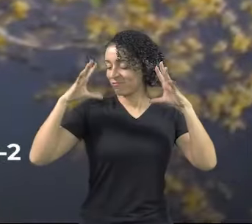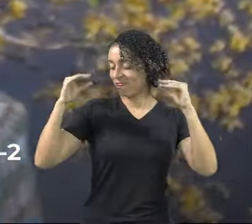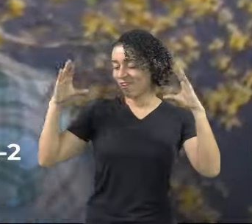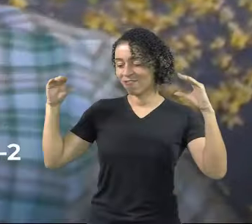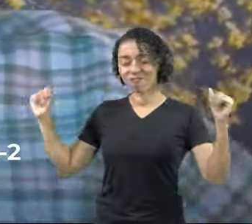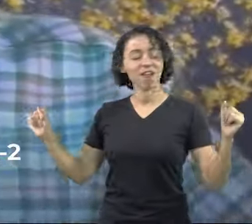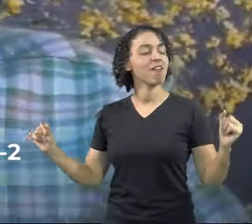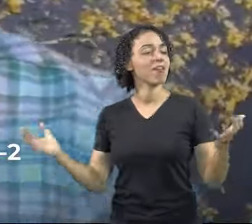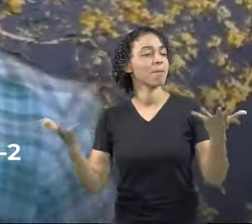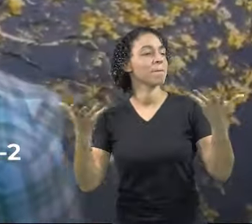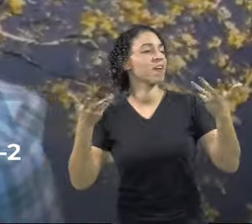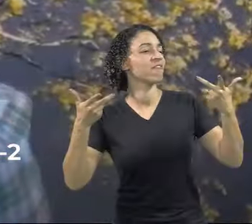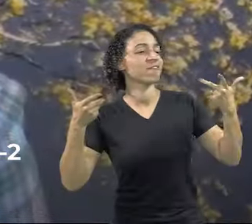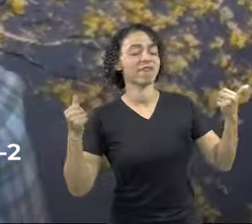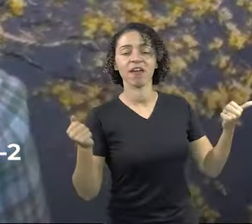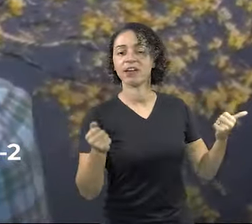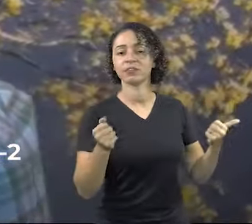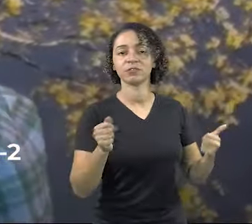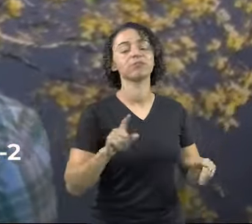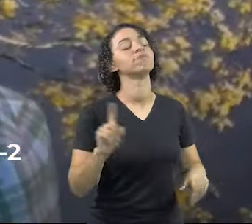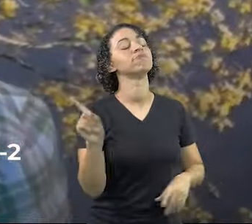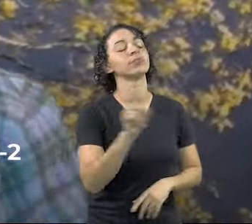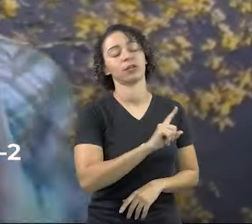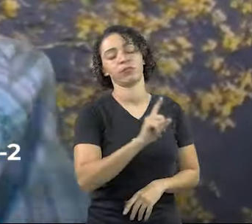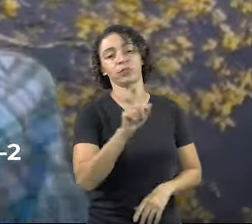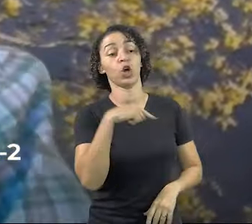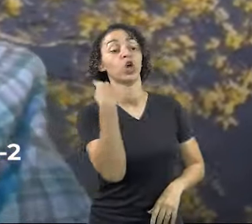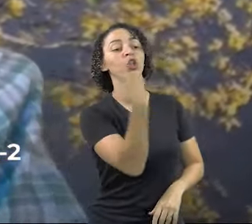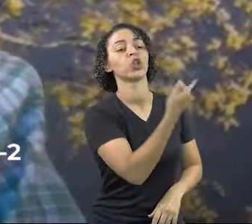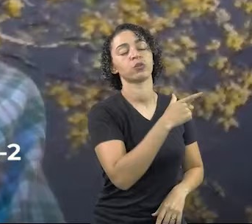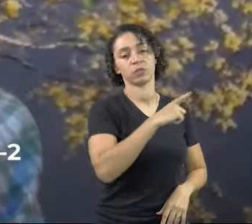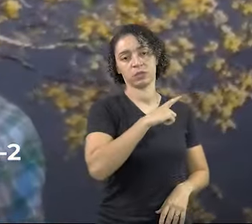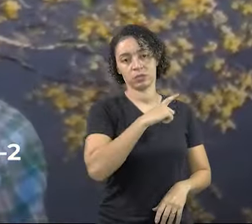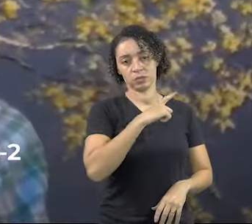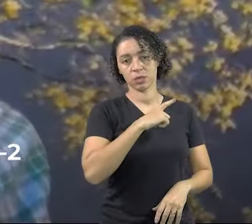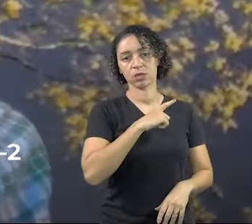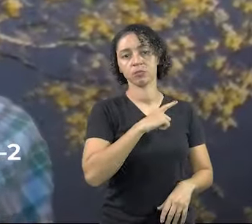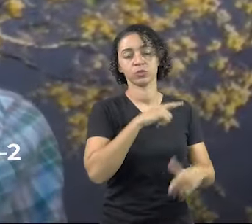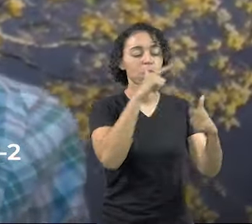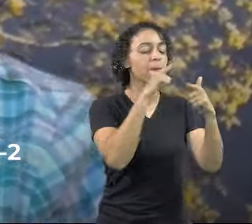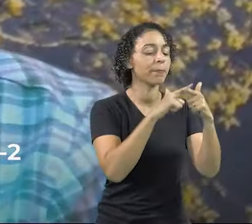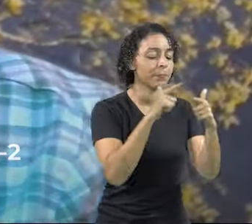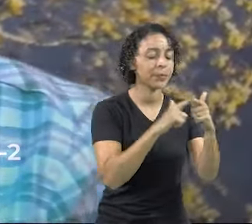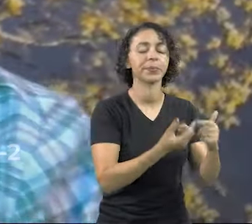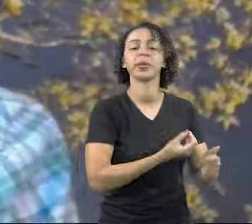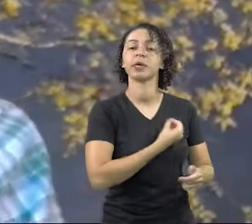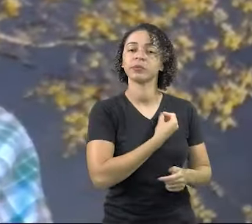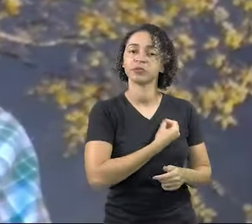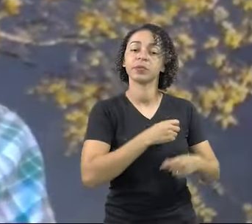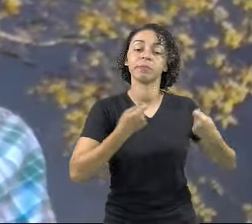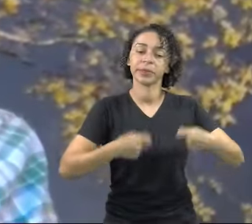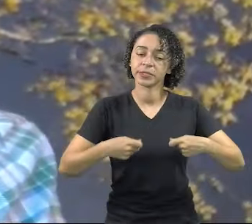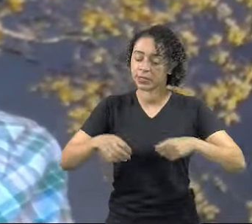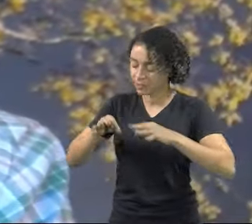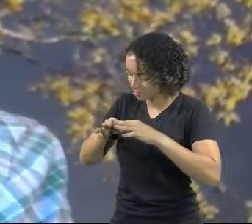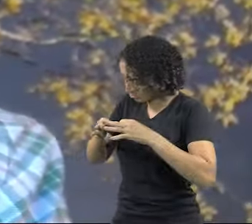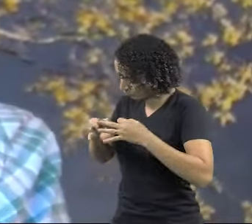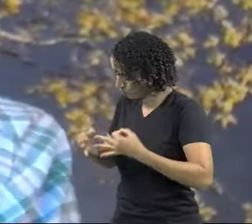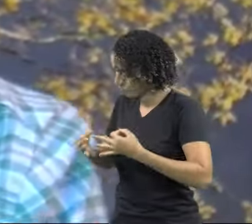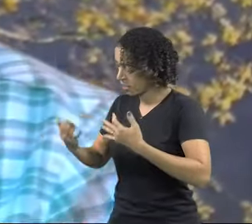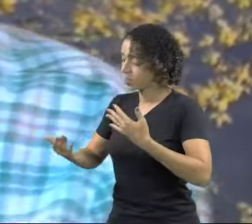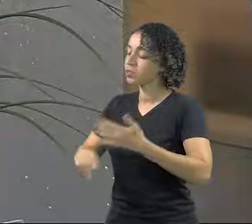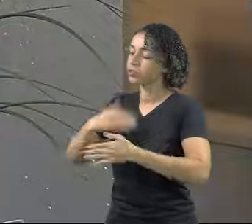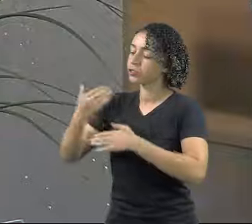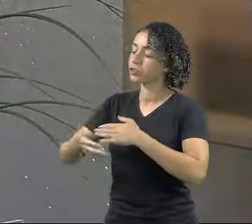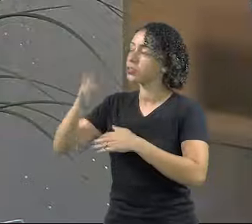tudo perfeito mas maravilhoso nós todos temos motivos para estarmos bem quebrantados diante de